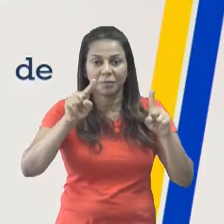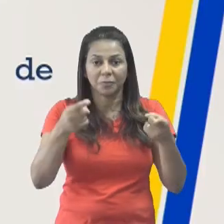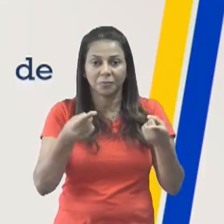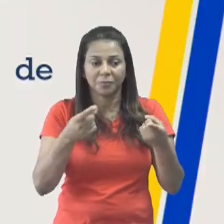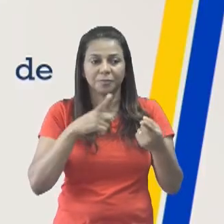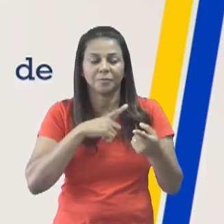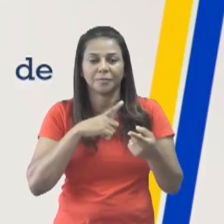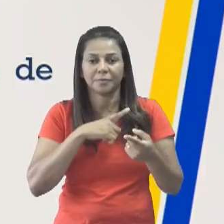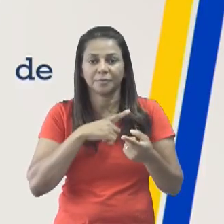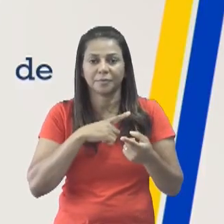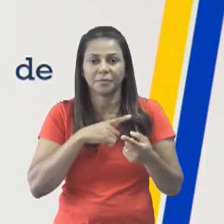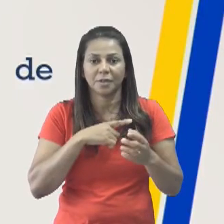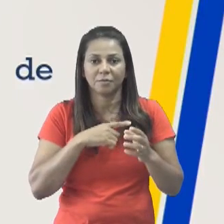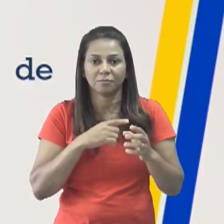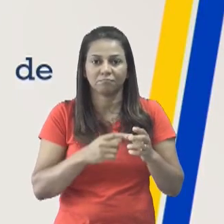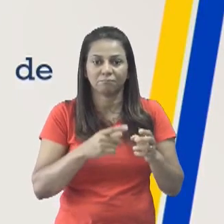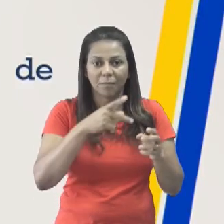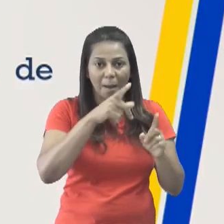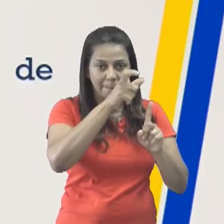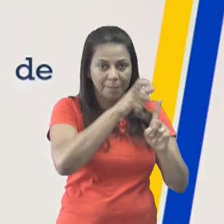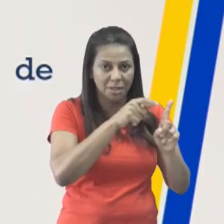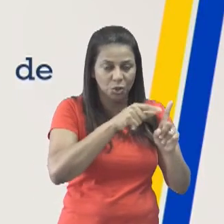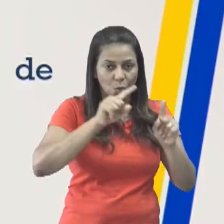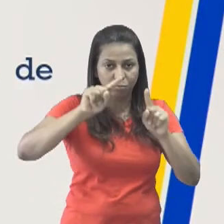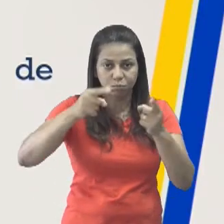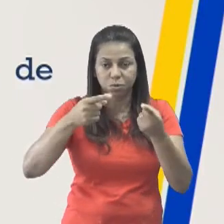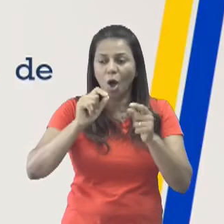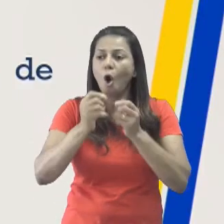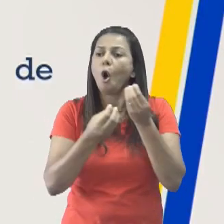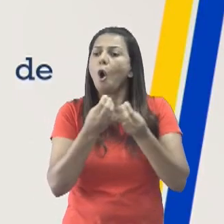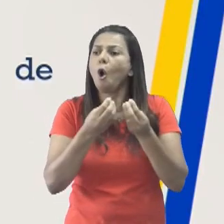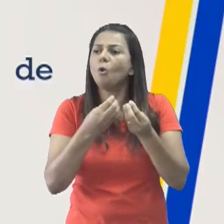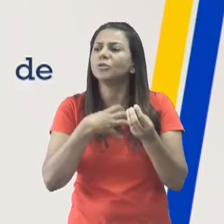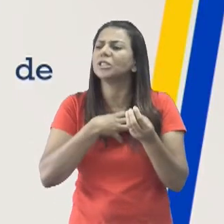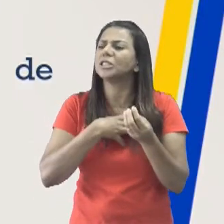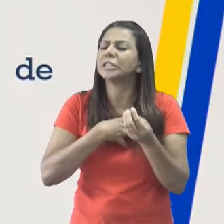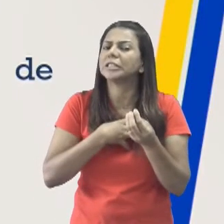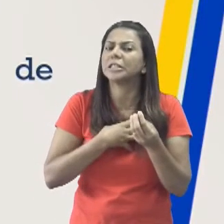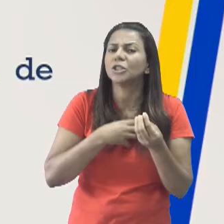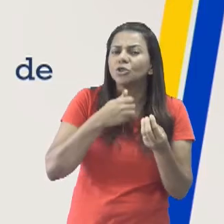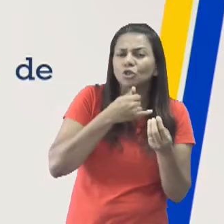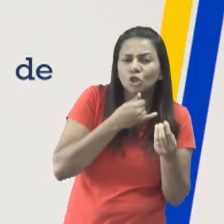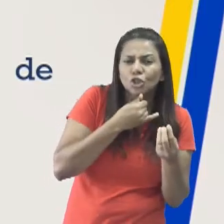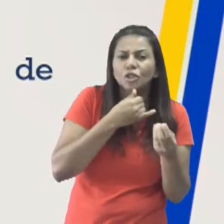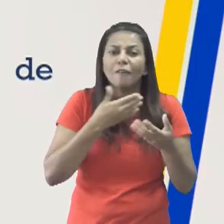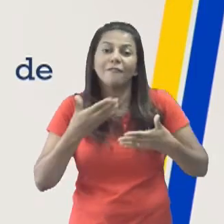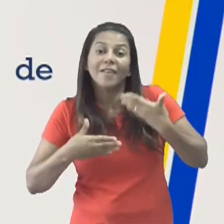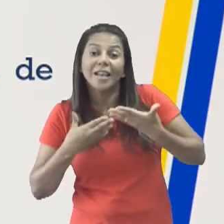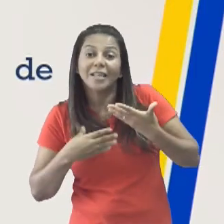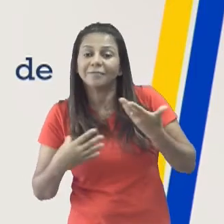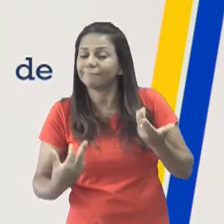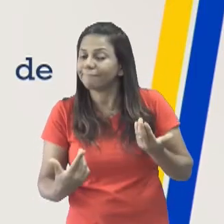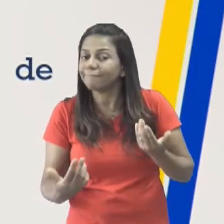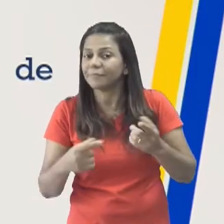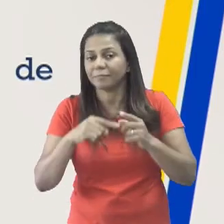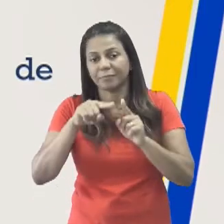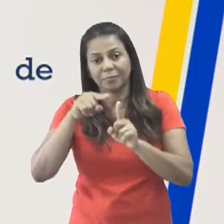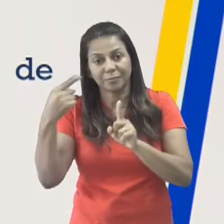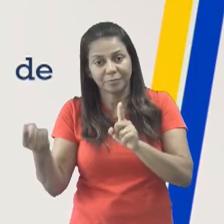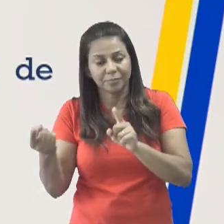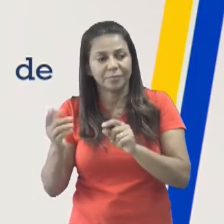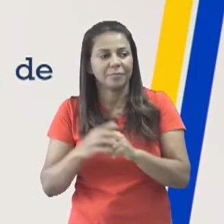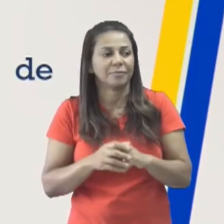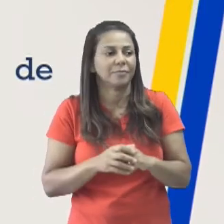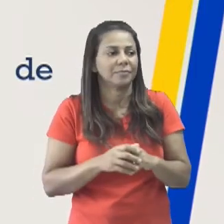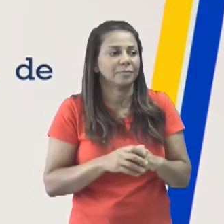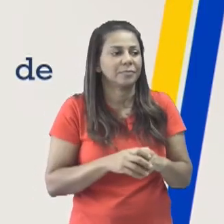parênteses. Você coloca o personagem, tem a rúbrica de como ele está, aí o ator vai saber como encenar.